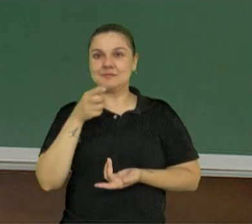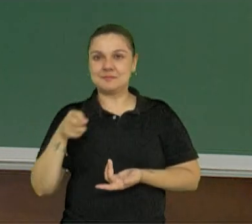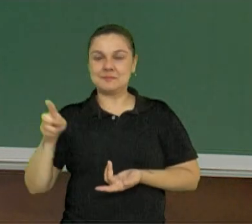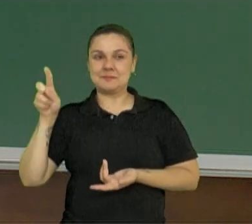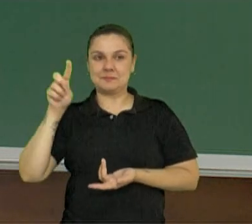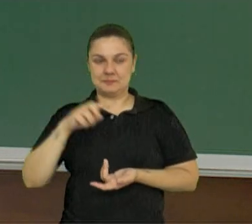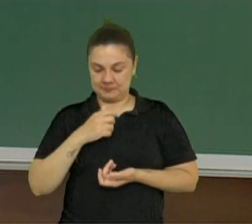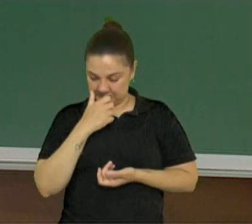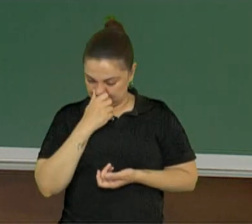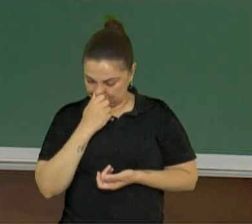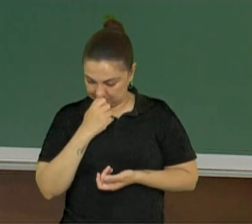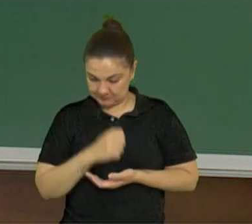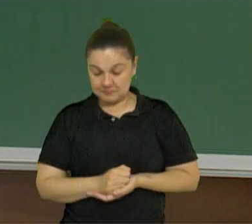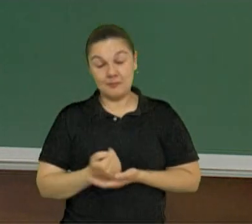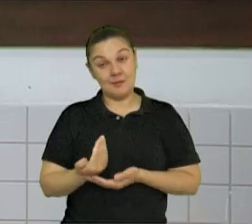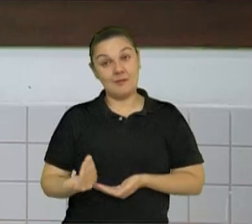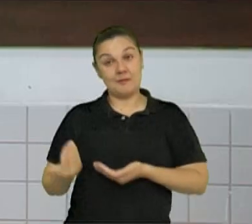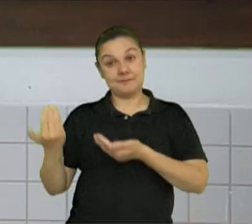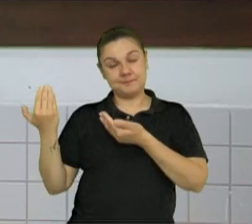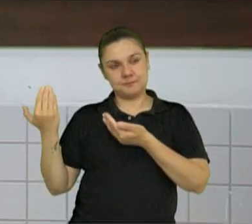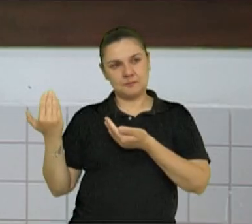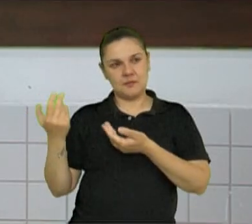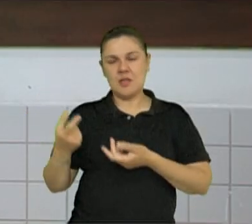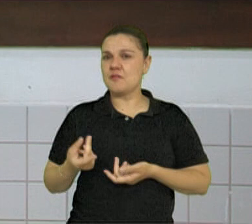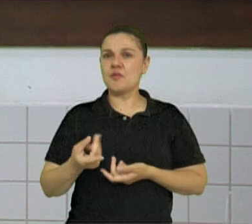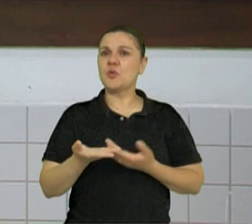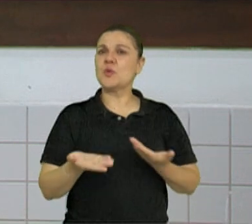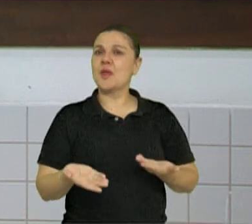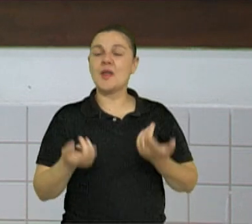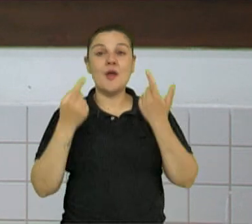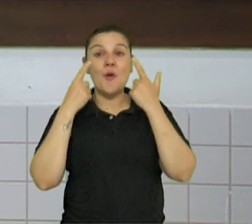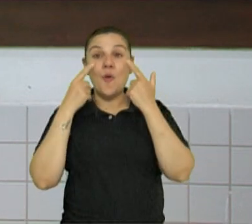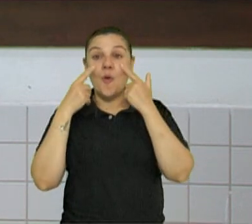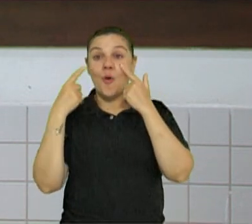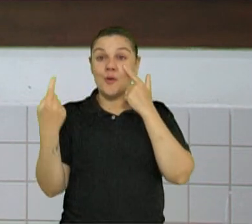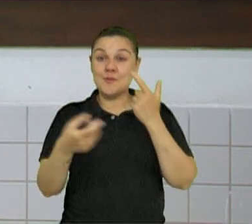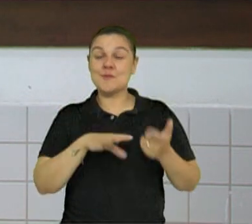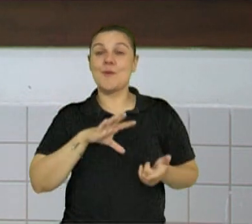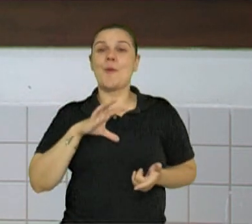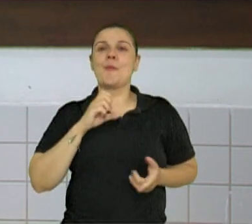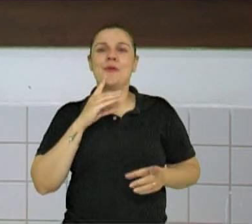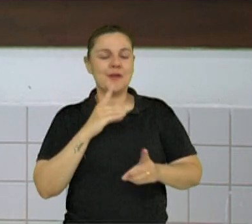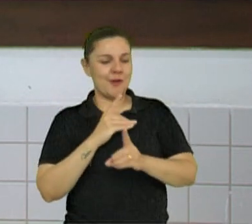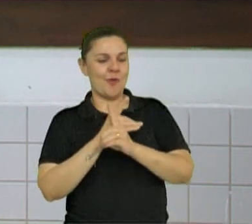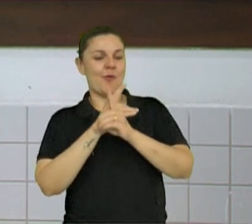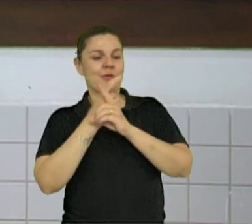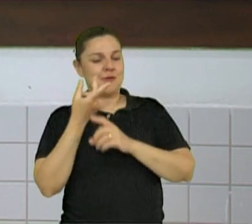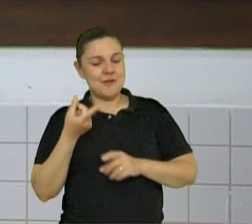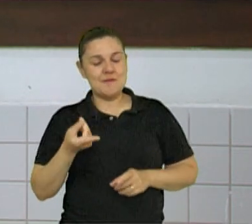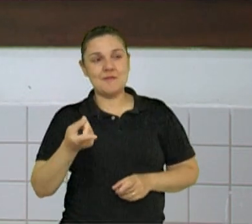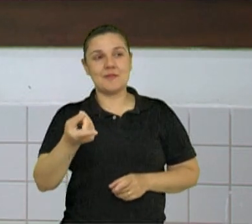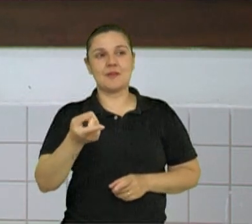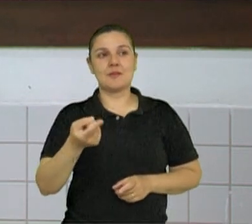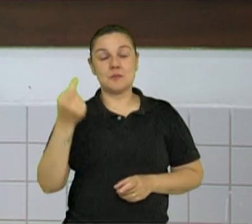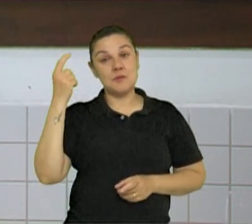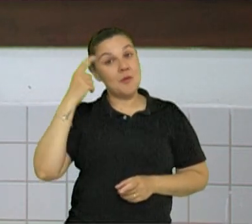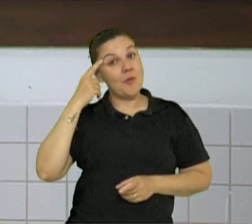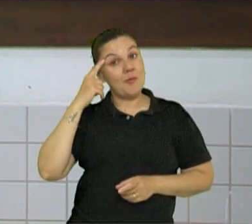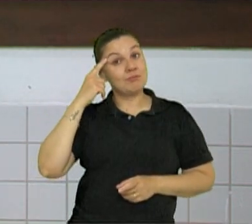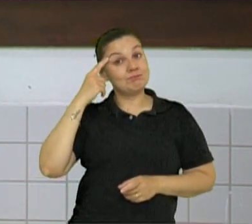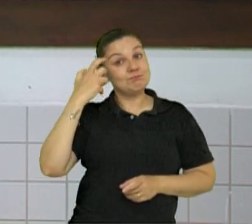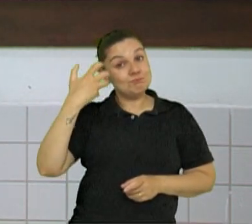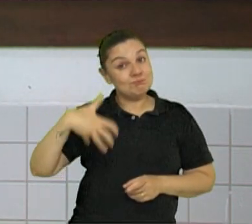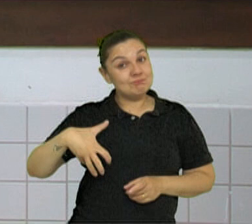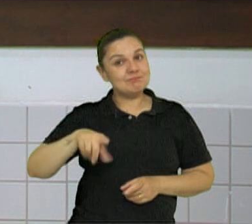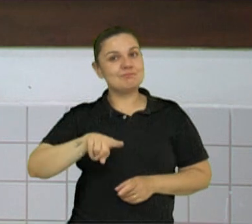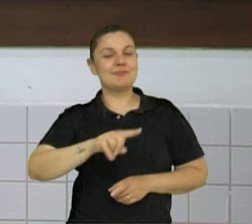tenho. Eu tenho o infinito. Infinito de quem? Infinito dos olhos ali. Olha só, encontra o infinito. Olha que bem pensado esse